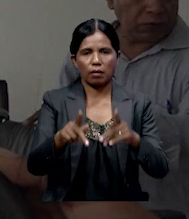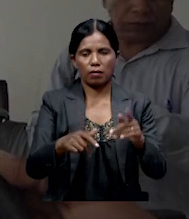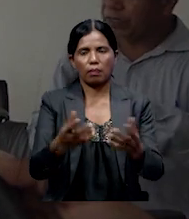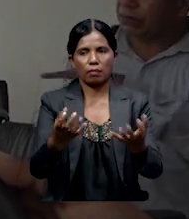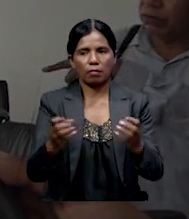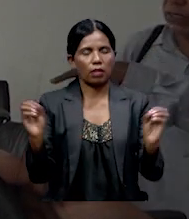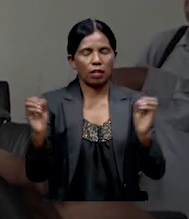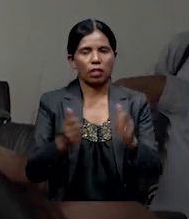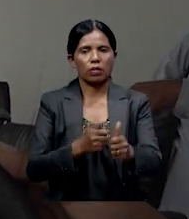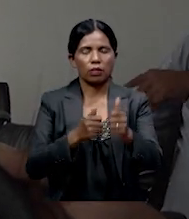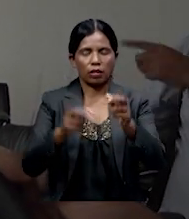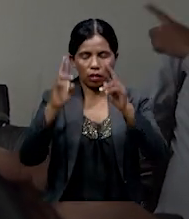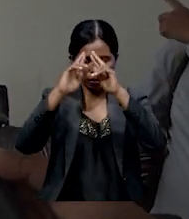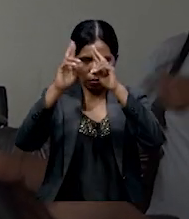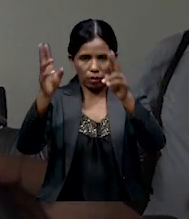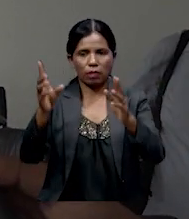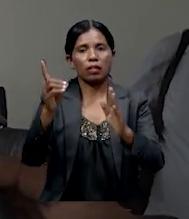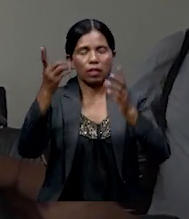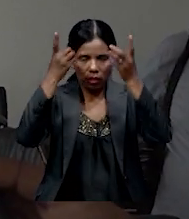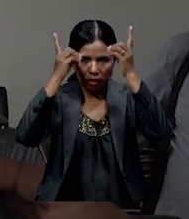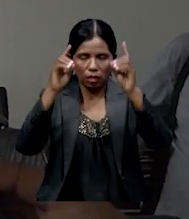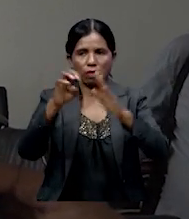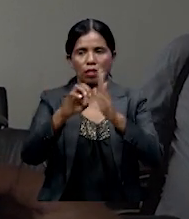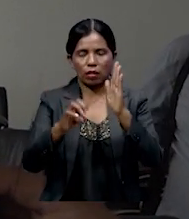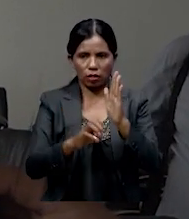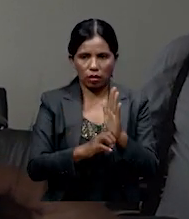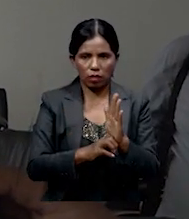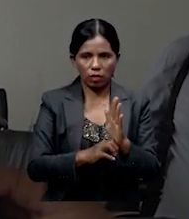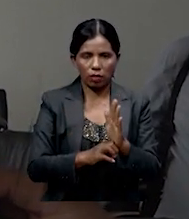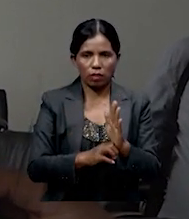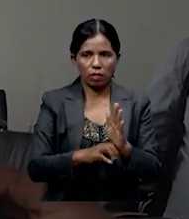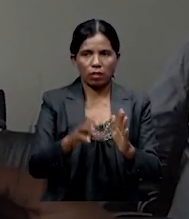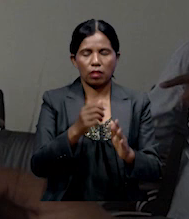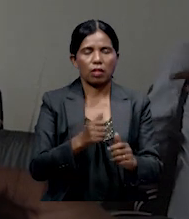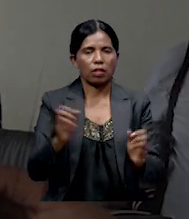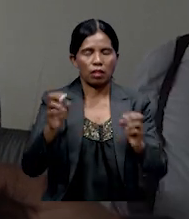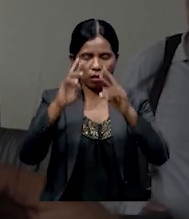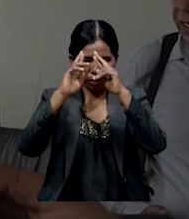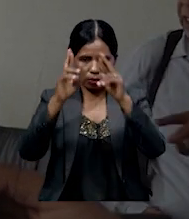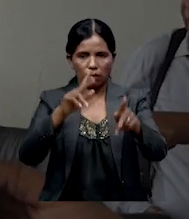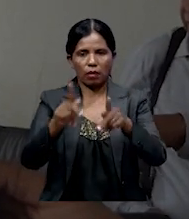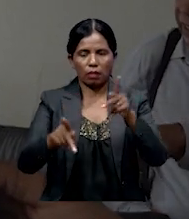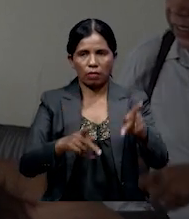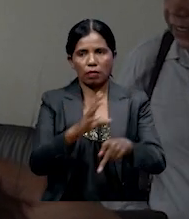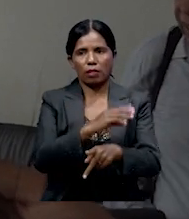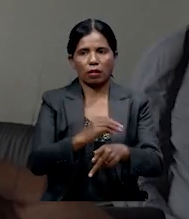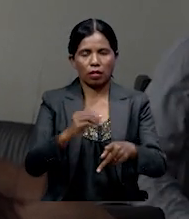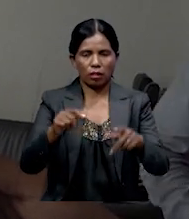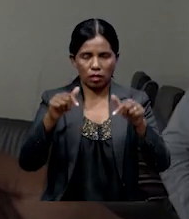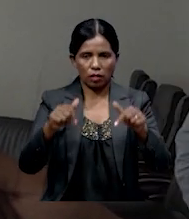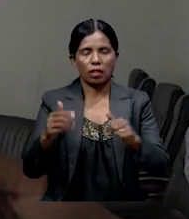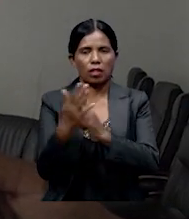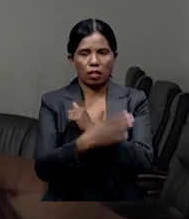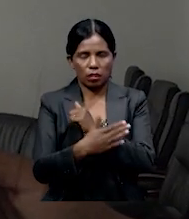lakoi kumpri la respeta tene desisa un estado. O la respeta komunidade sida ne bebak parte interesado ya rai ne